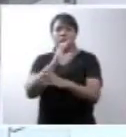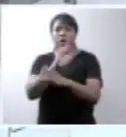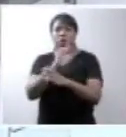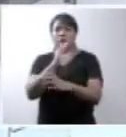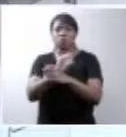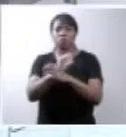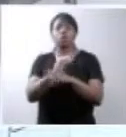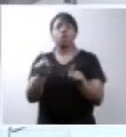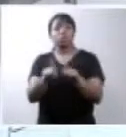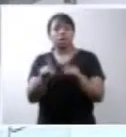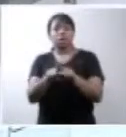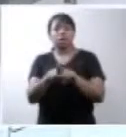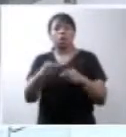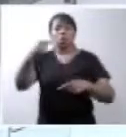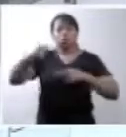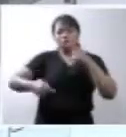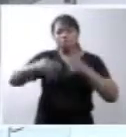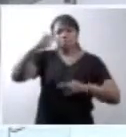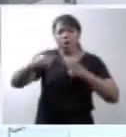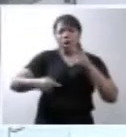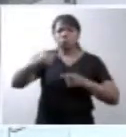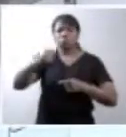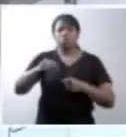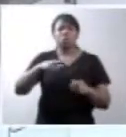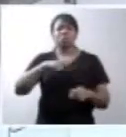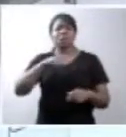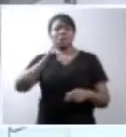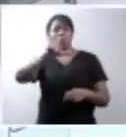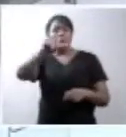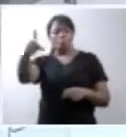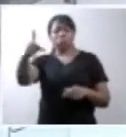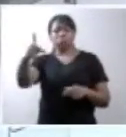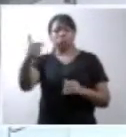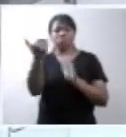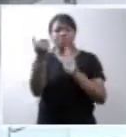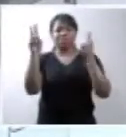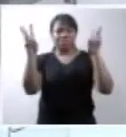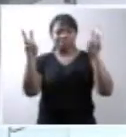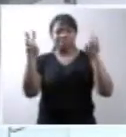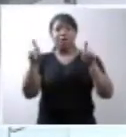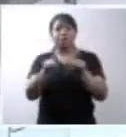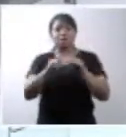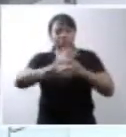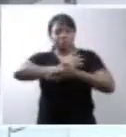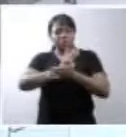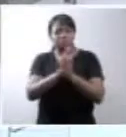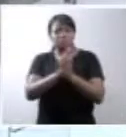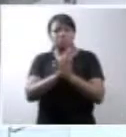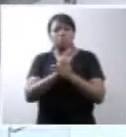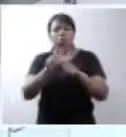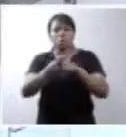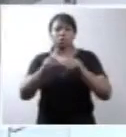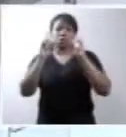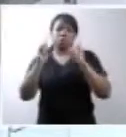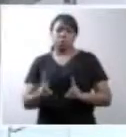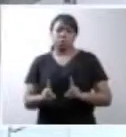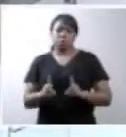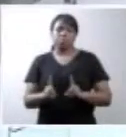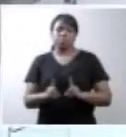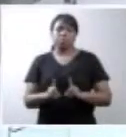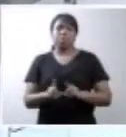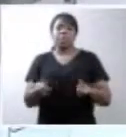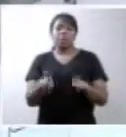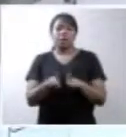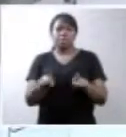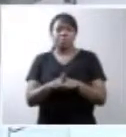sua relação com o meio, o debate seria outro. E a possibilidade de discriminação em função de deficiência por meio